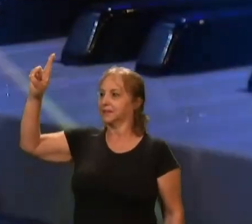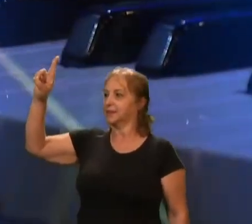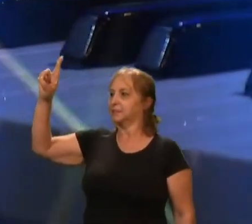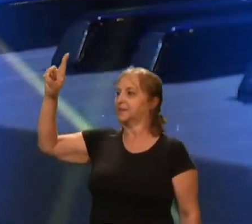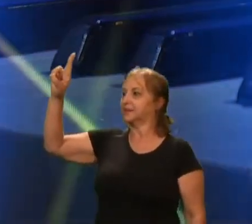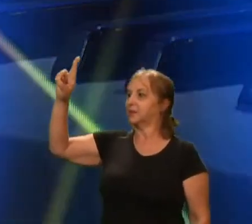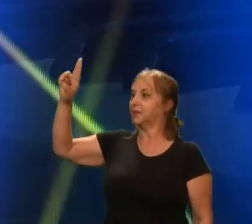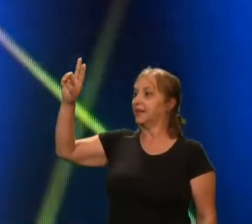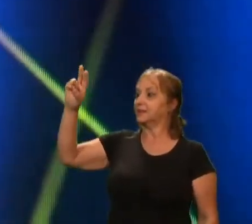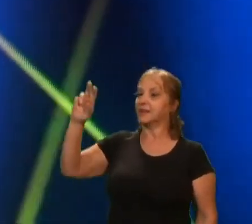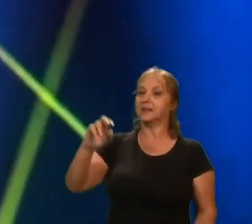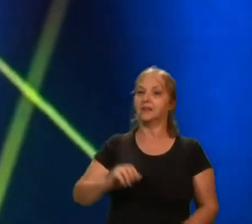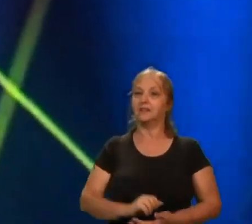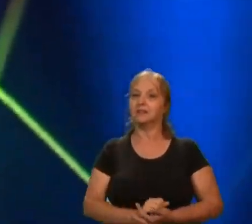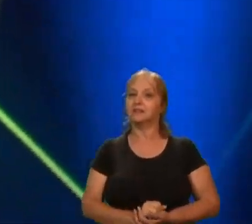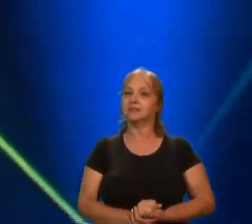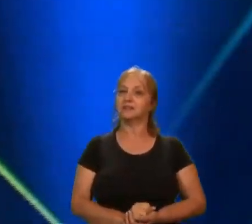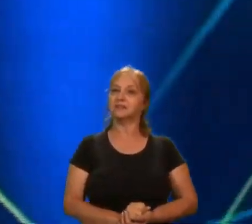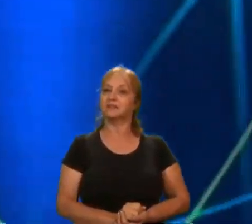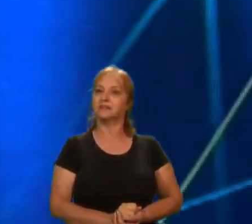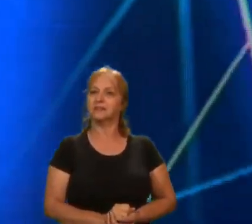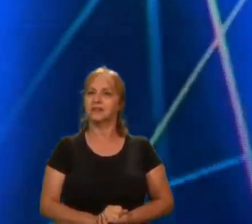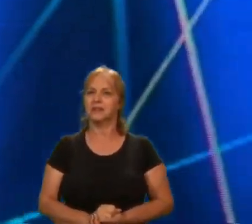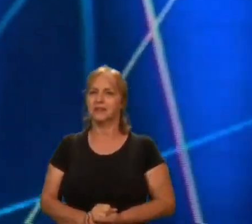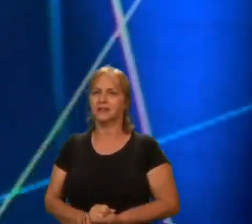suas duas mãos e diga: